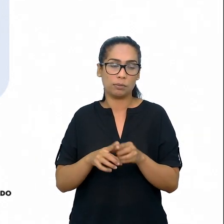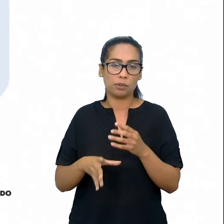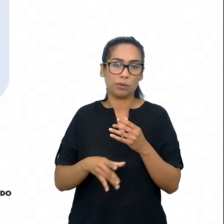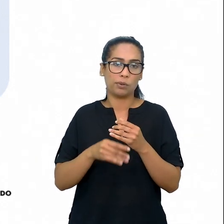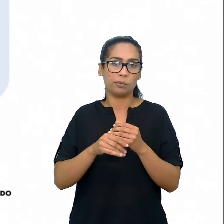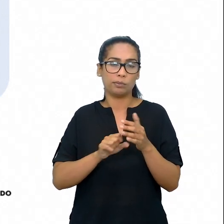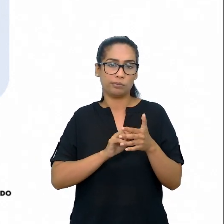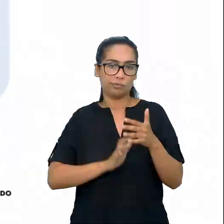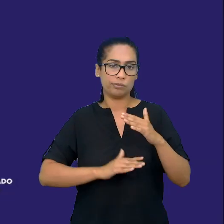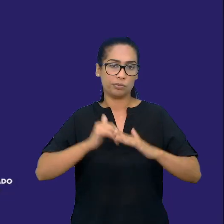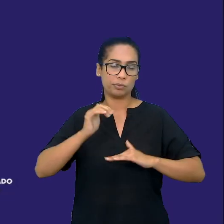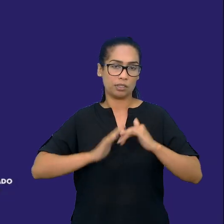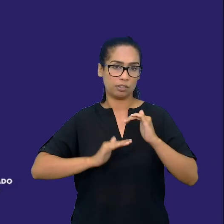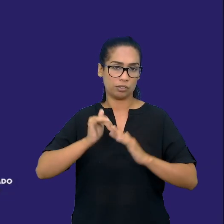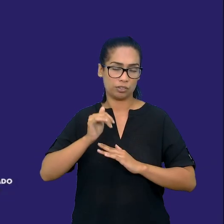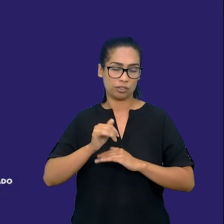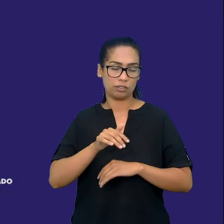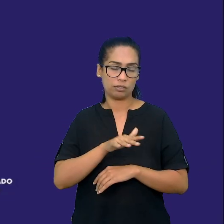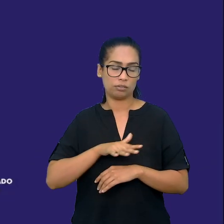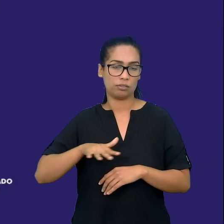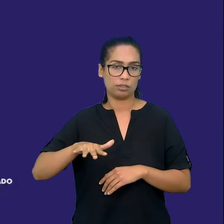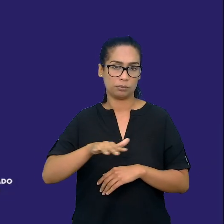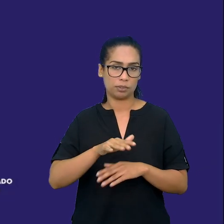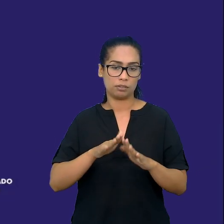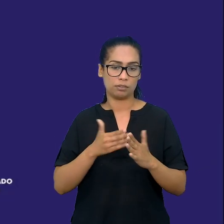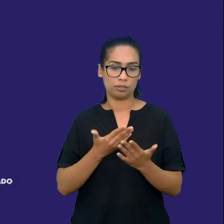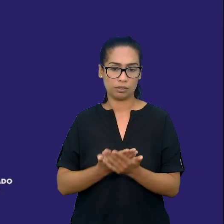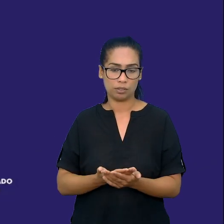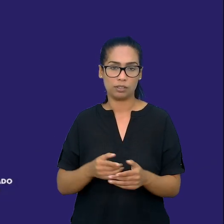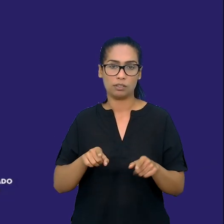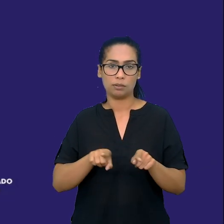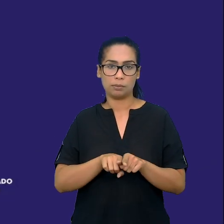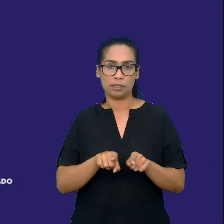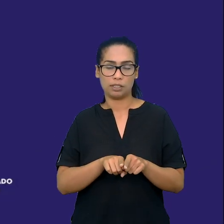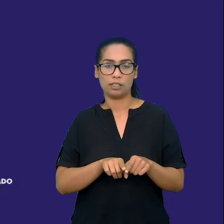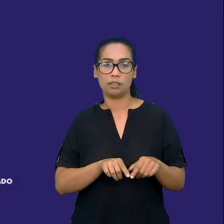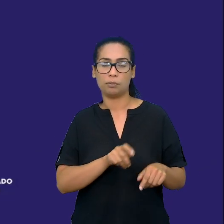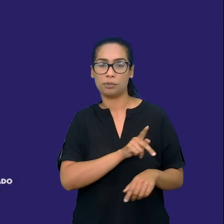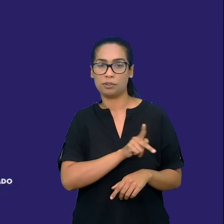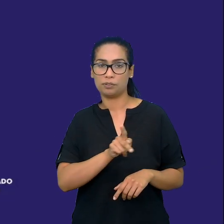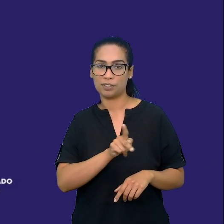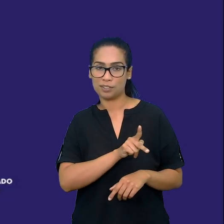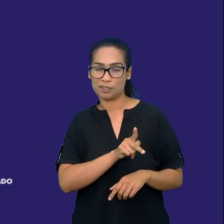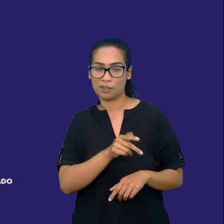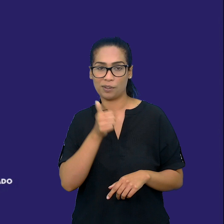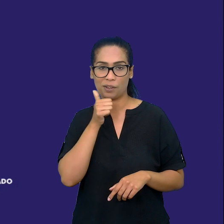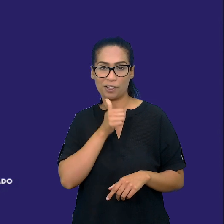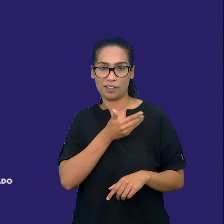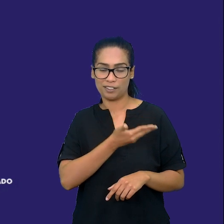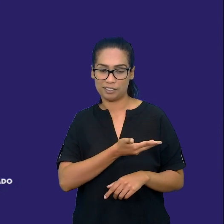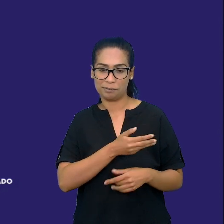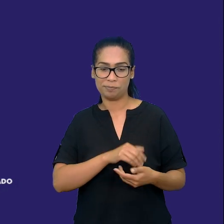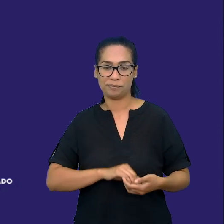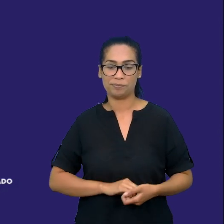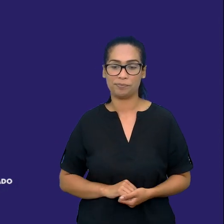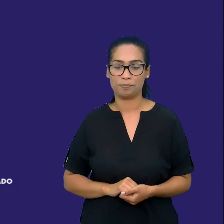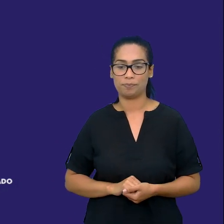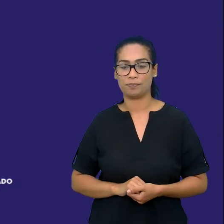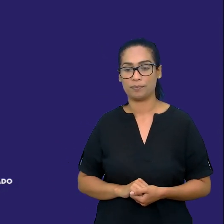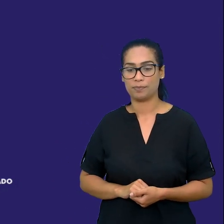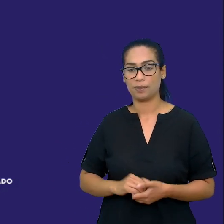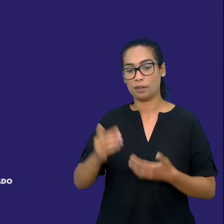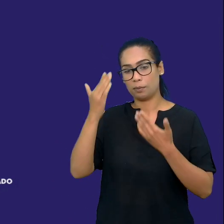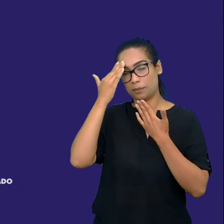passo a palavra para a professora Andréia, porque ela vai continuar com vocês com o momento 1. É com você, Déia. Ah,